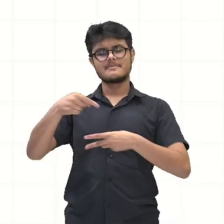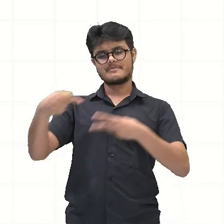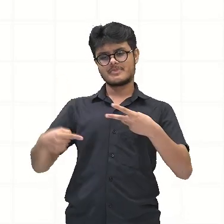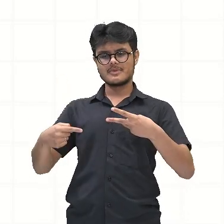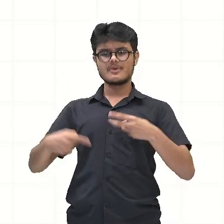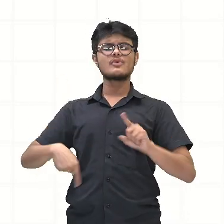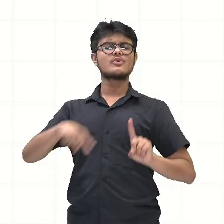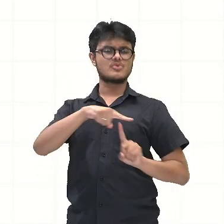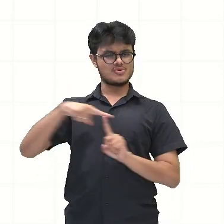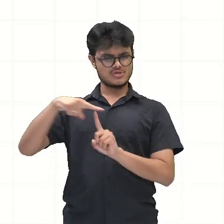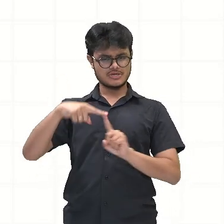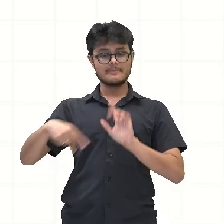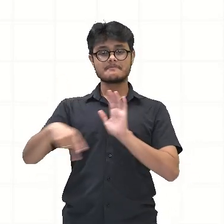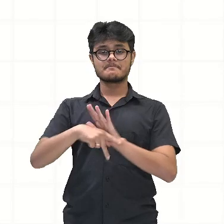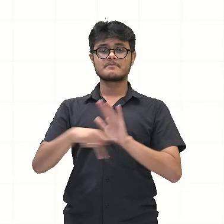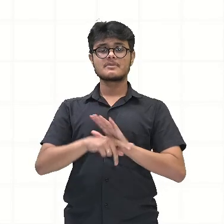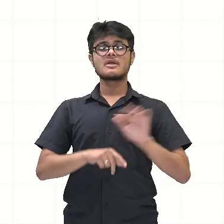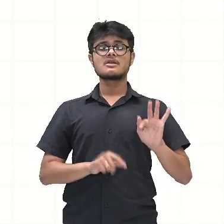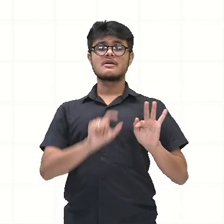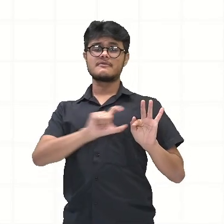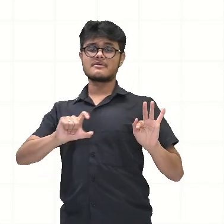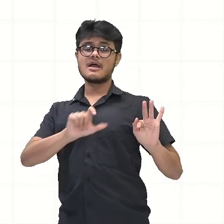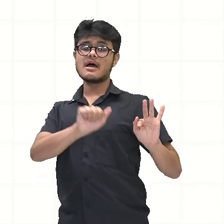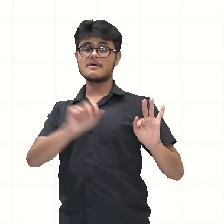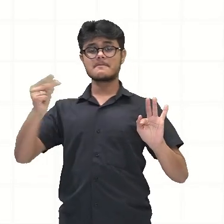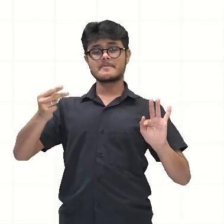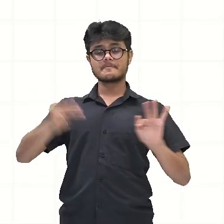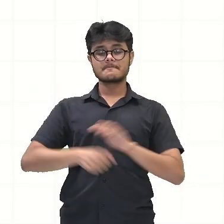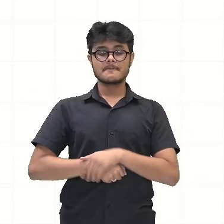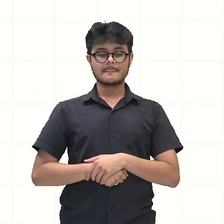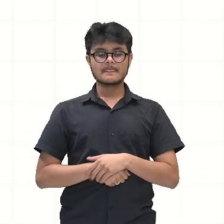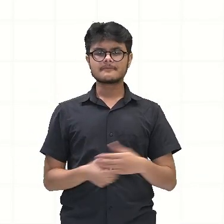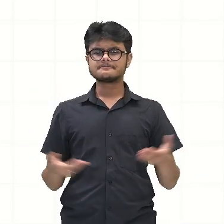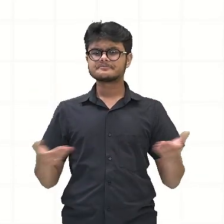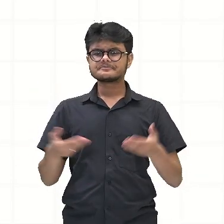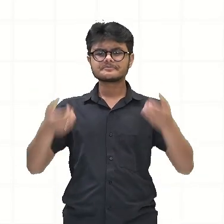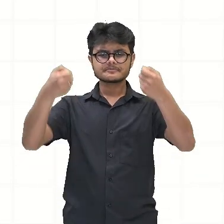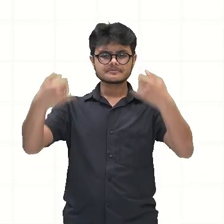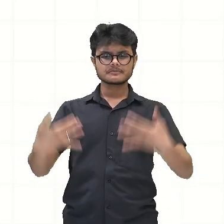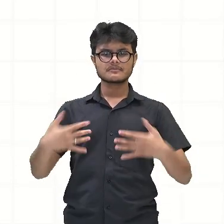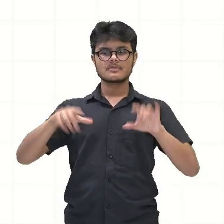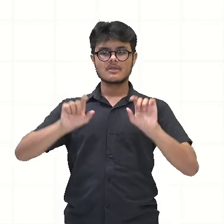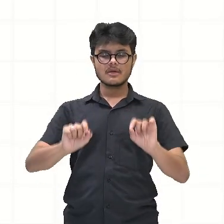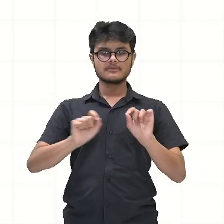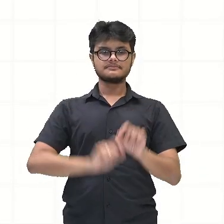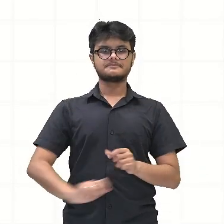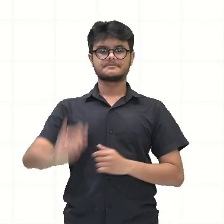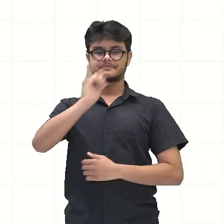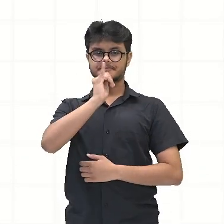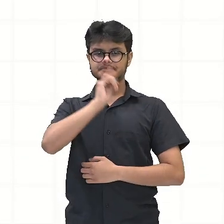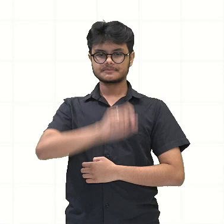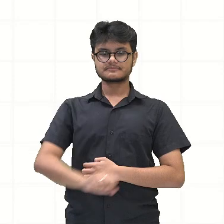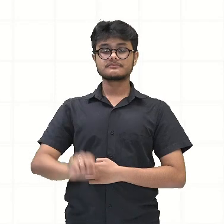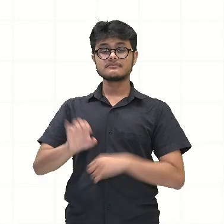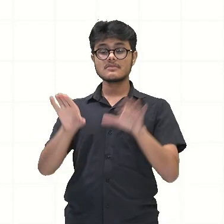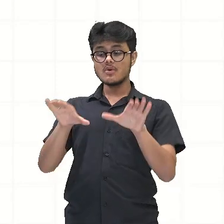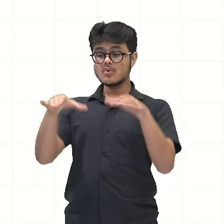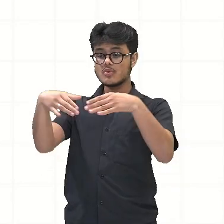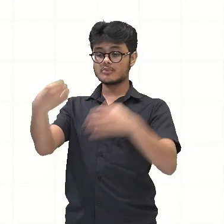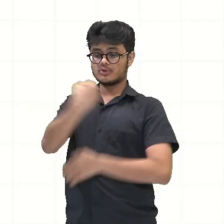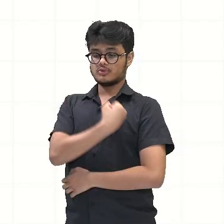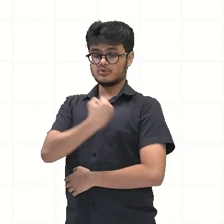função quadrática, certo? Então, agora nós vamos falar, para cada número real